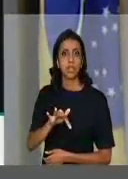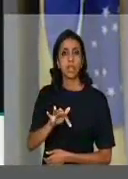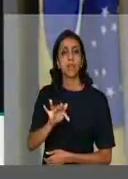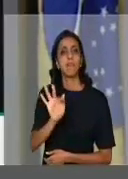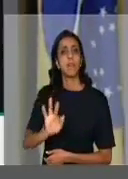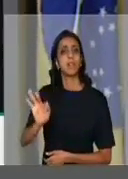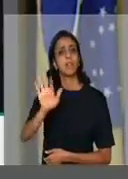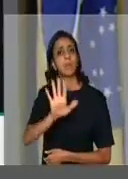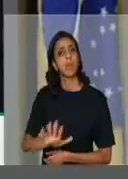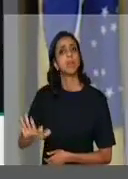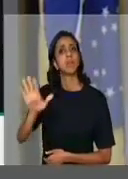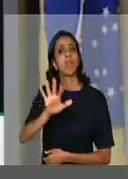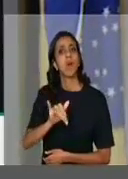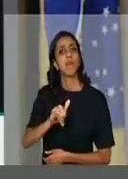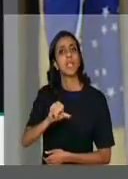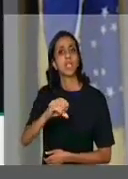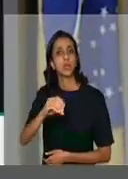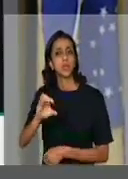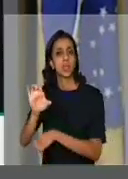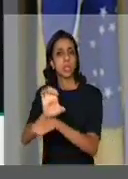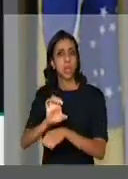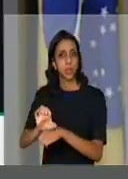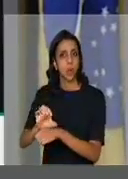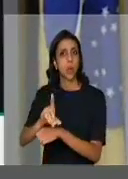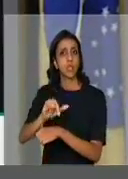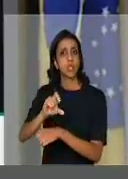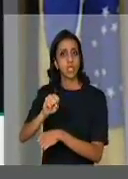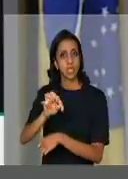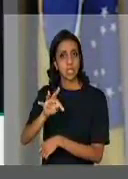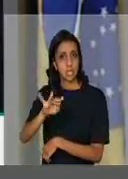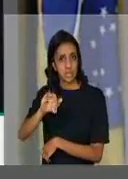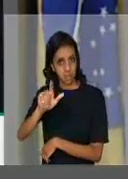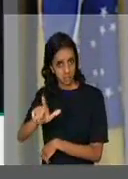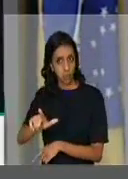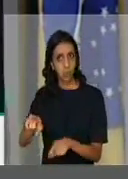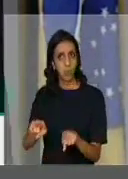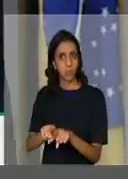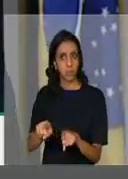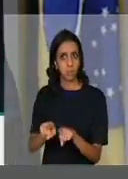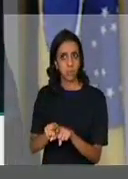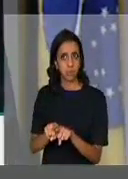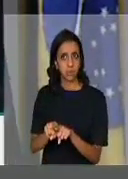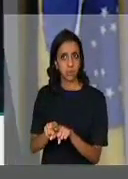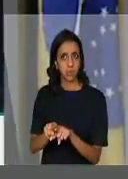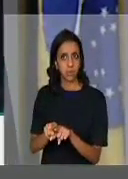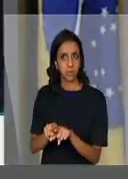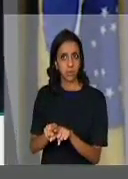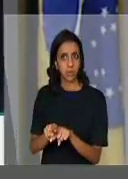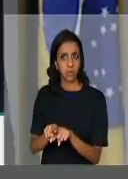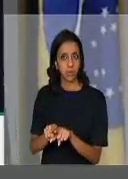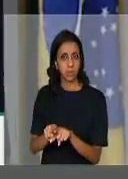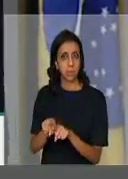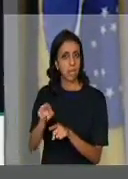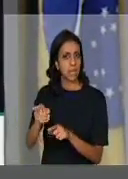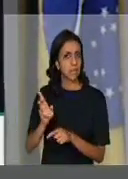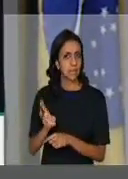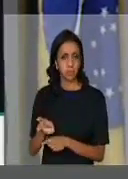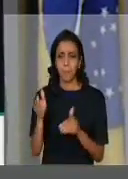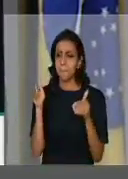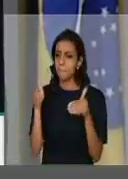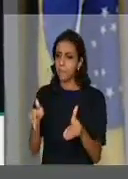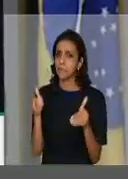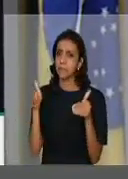FENAFISCO, Federação Nacional de Fisco Estadual e Distrital, e também presente sempre em